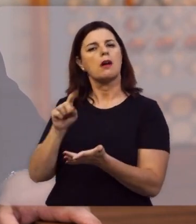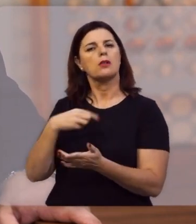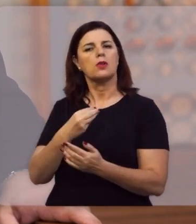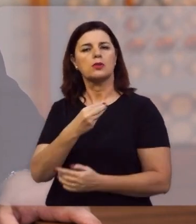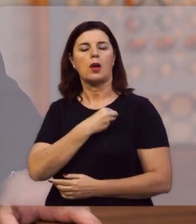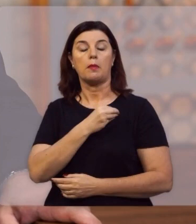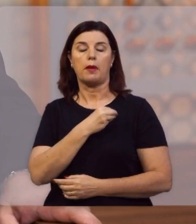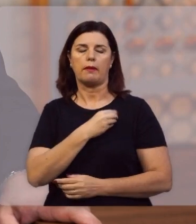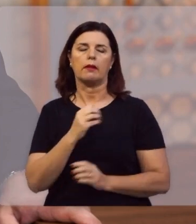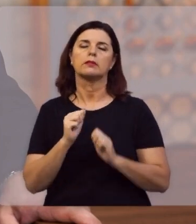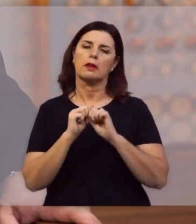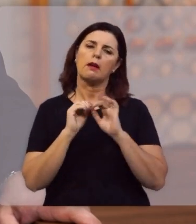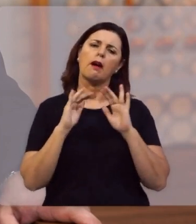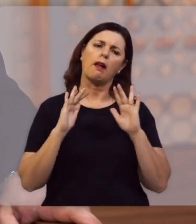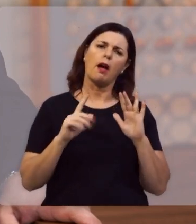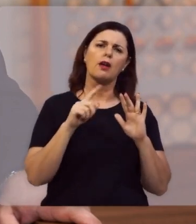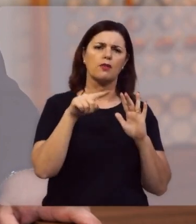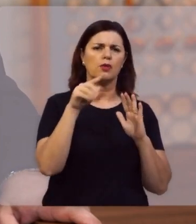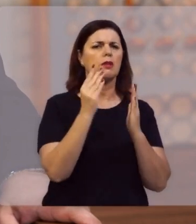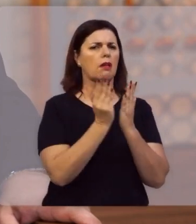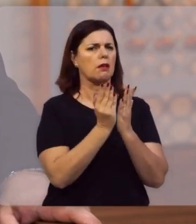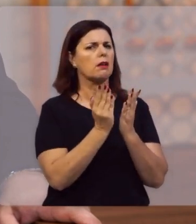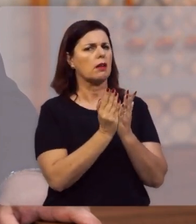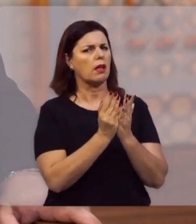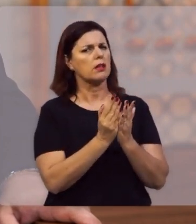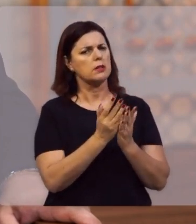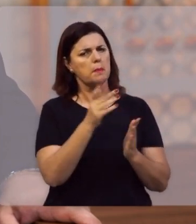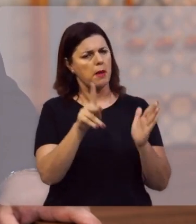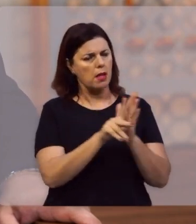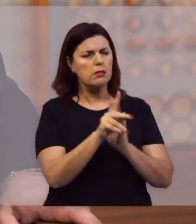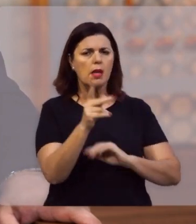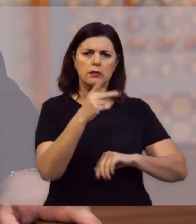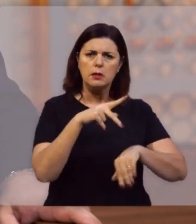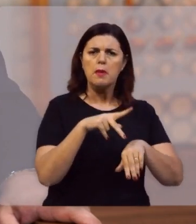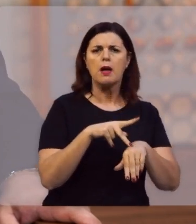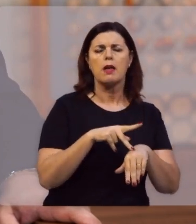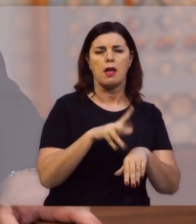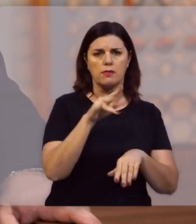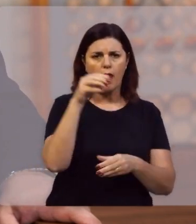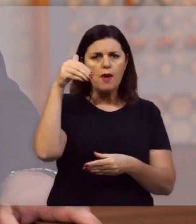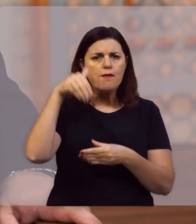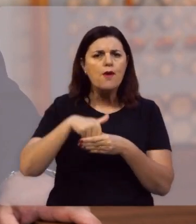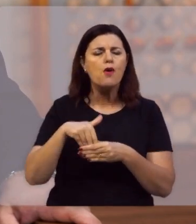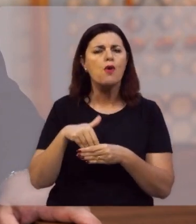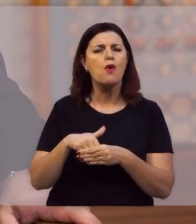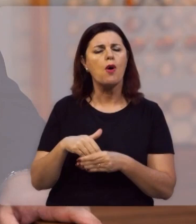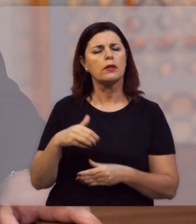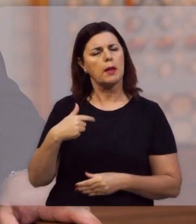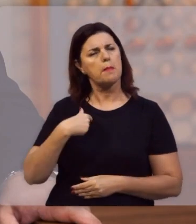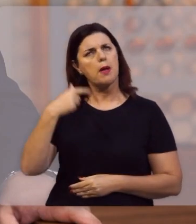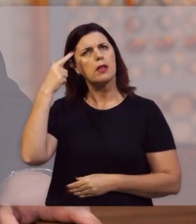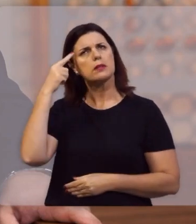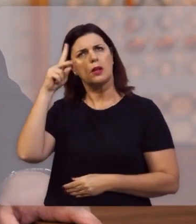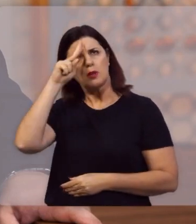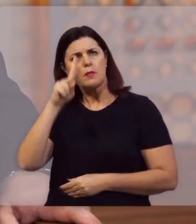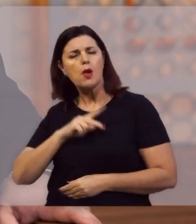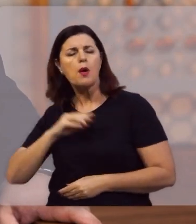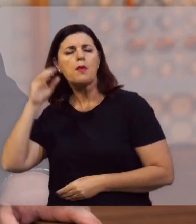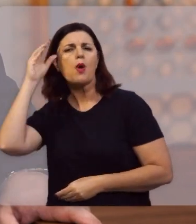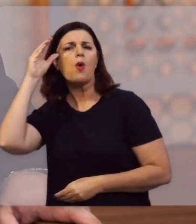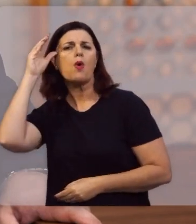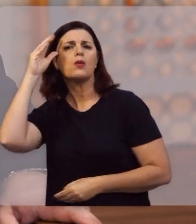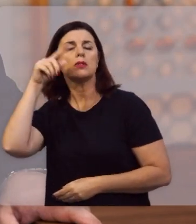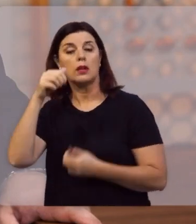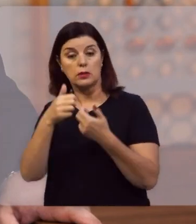pecados é claro que você que é cristão é cidadão e você vai votar conforme a sua consciência de acordo